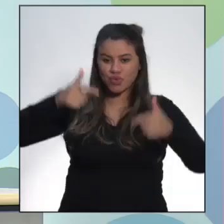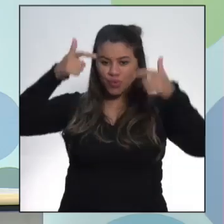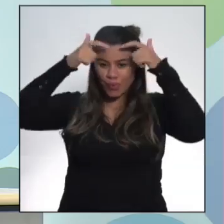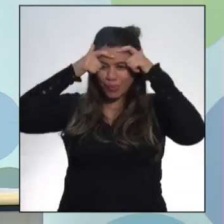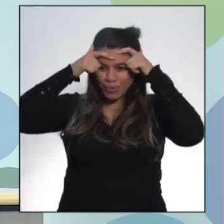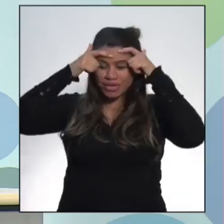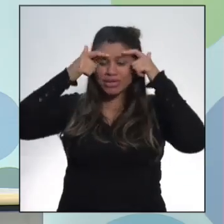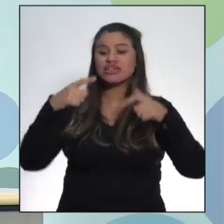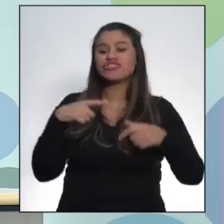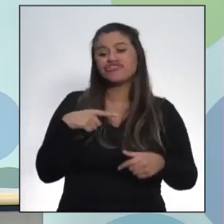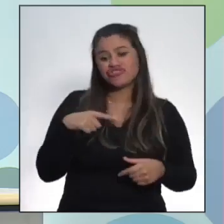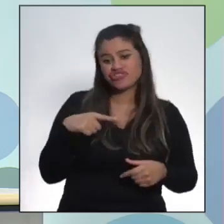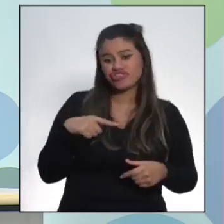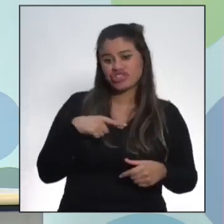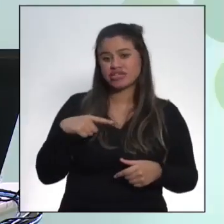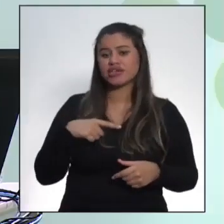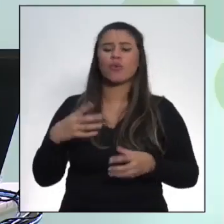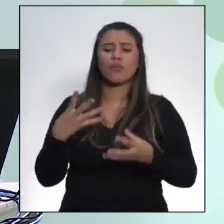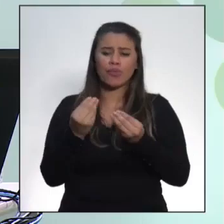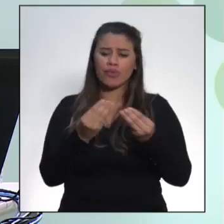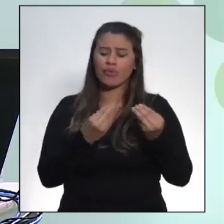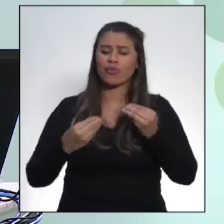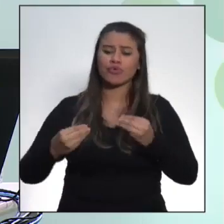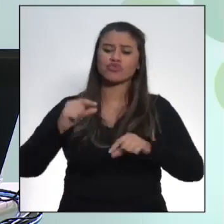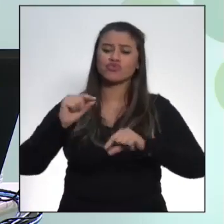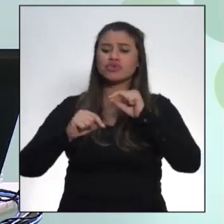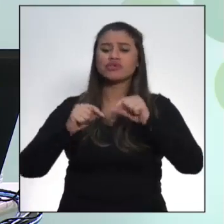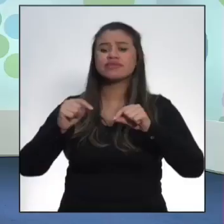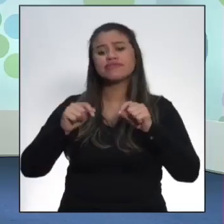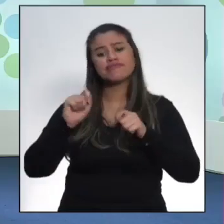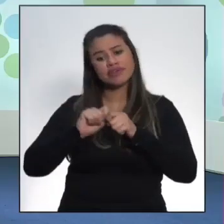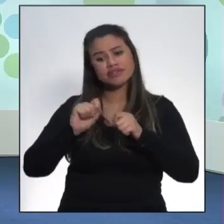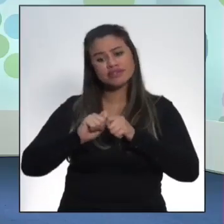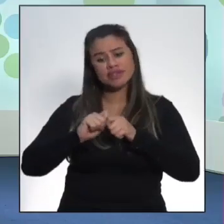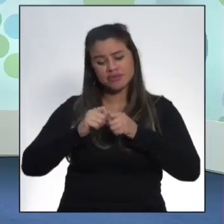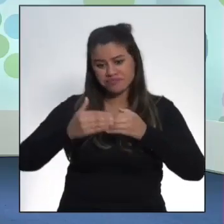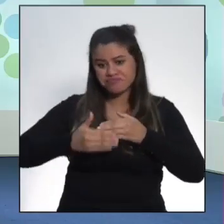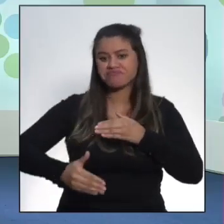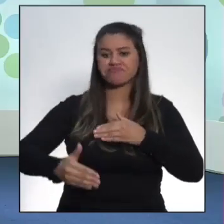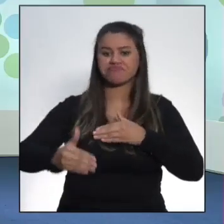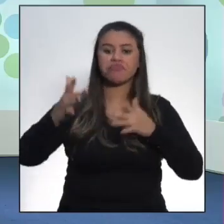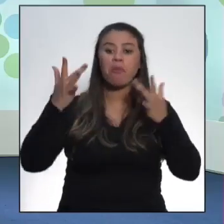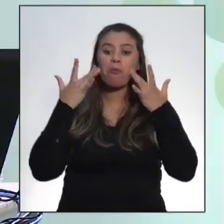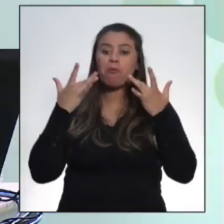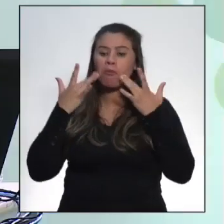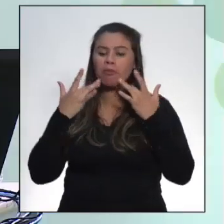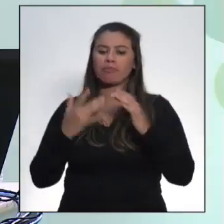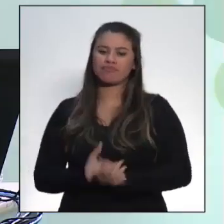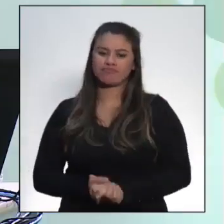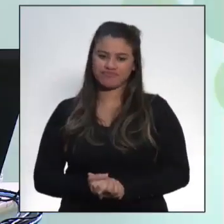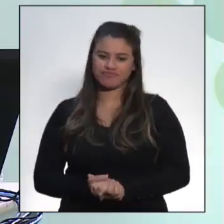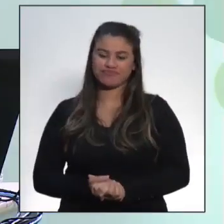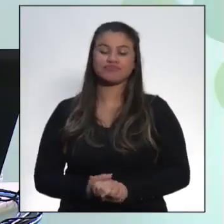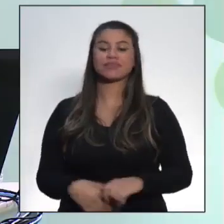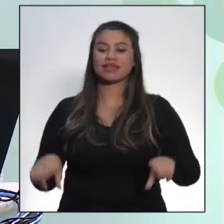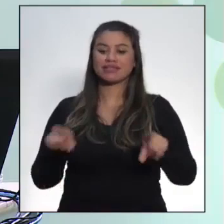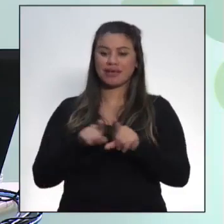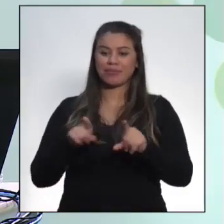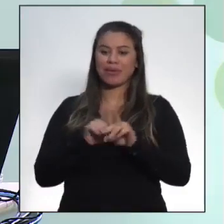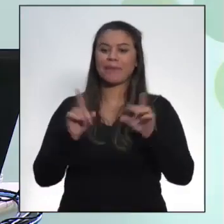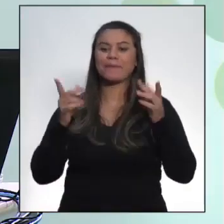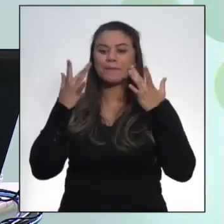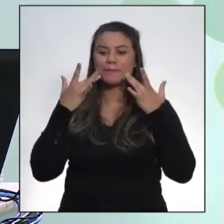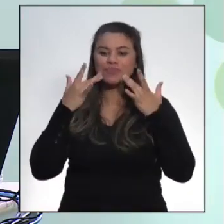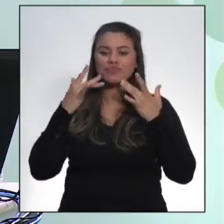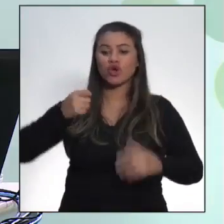rubricas, né, indicações do que fazer ao longo da peça. Eu também lembro do Juiz de Paz da Roça, Juiz de né? Paz